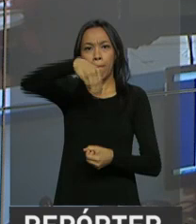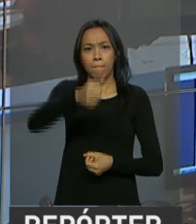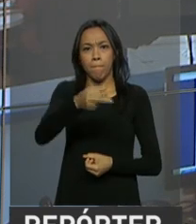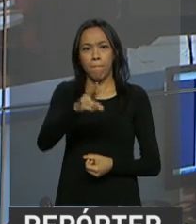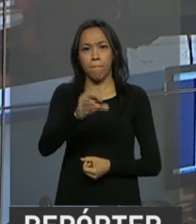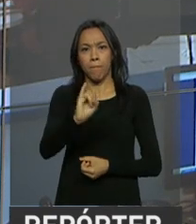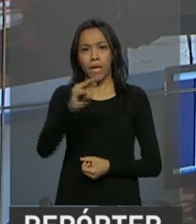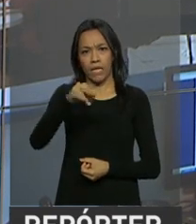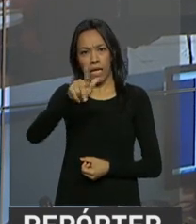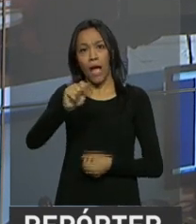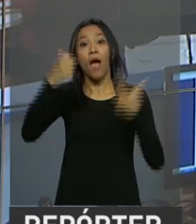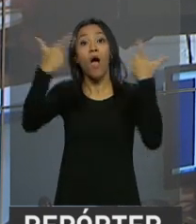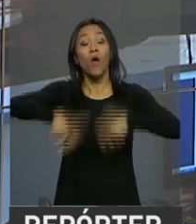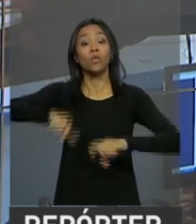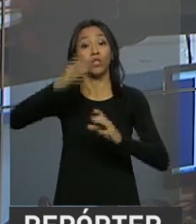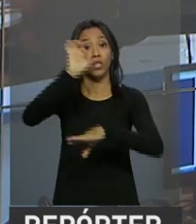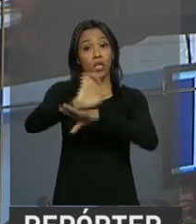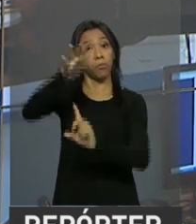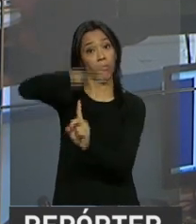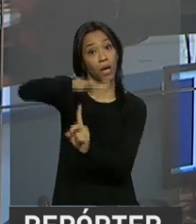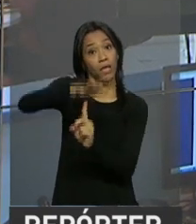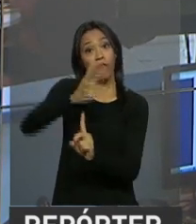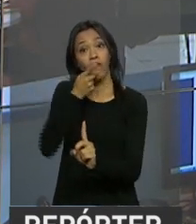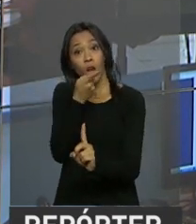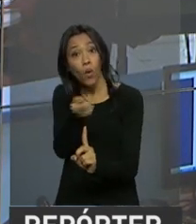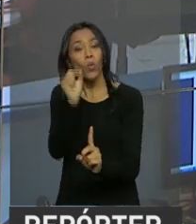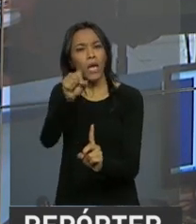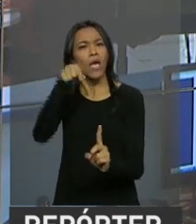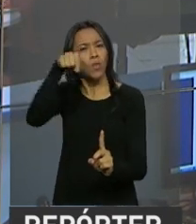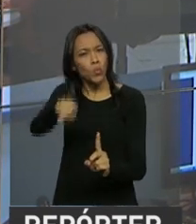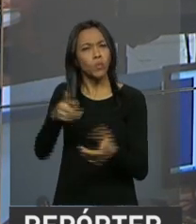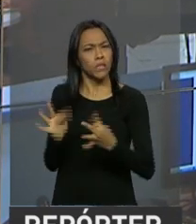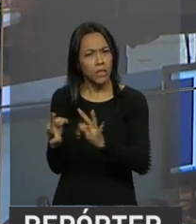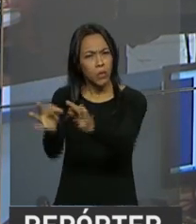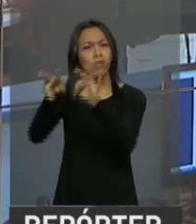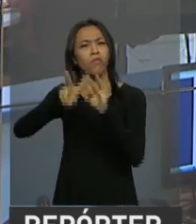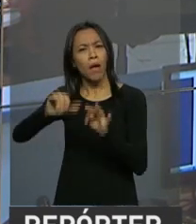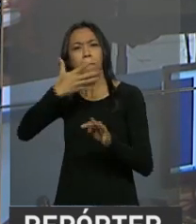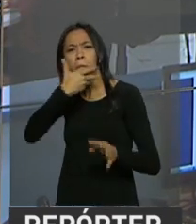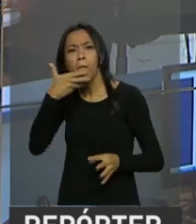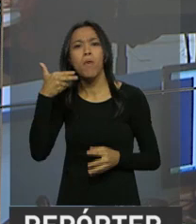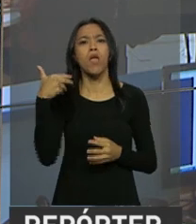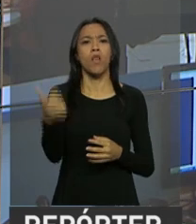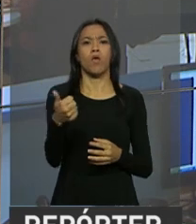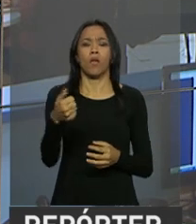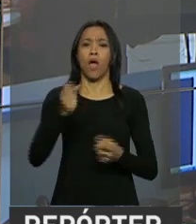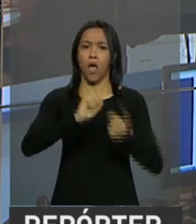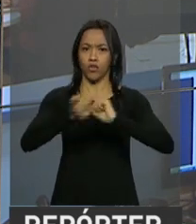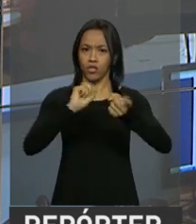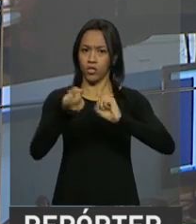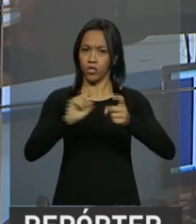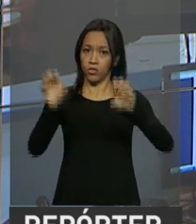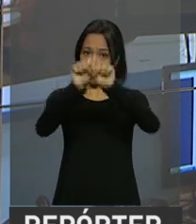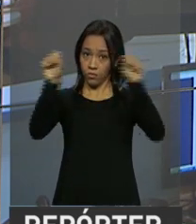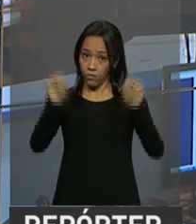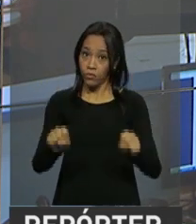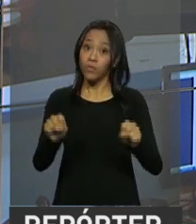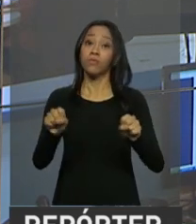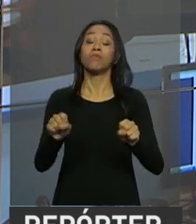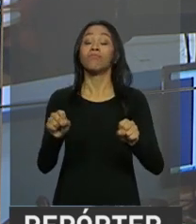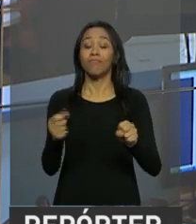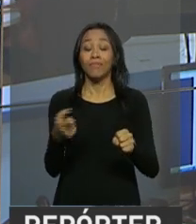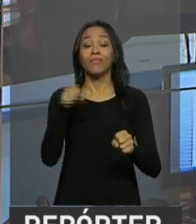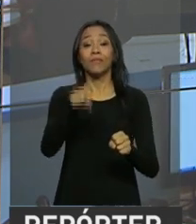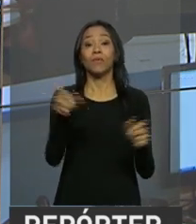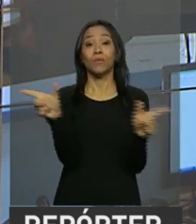o Ministro Ricardo Barros anunciou que a tecnologia vai ser usada para melhorar a gestão do Sistema Único de Saúde de acordo com o